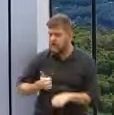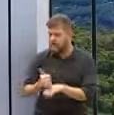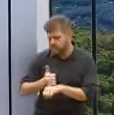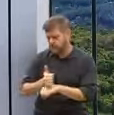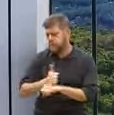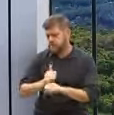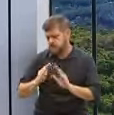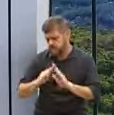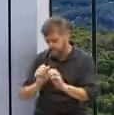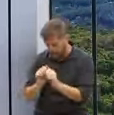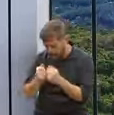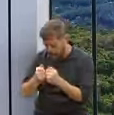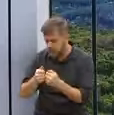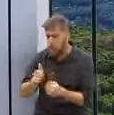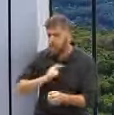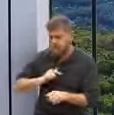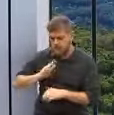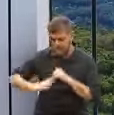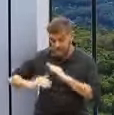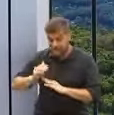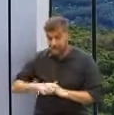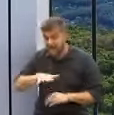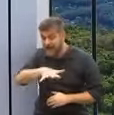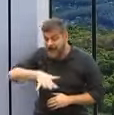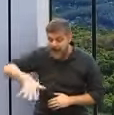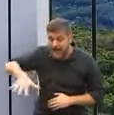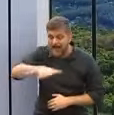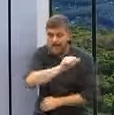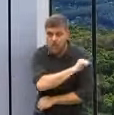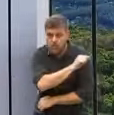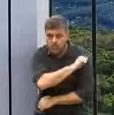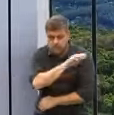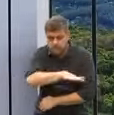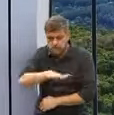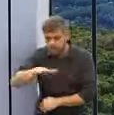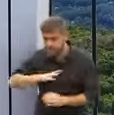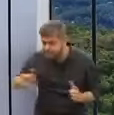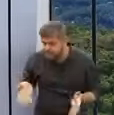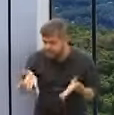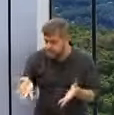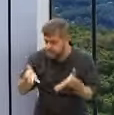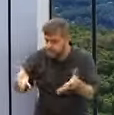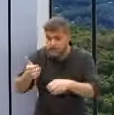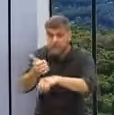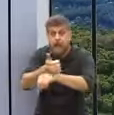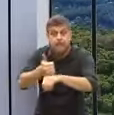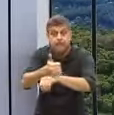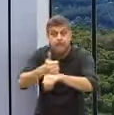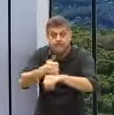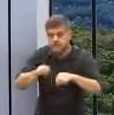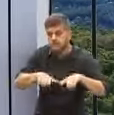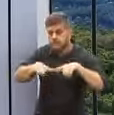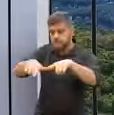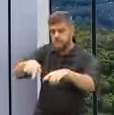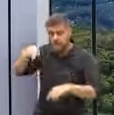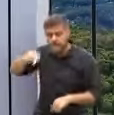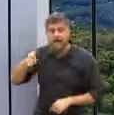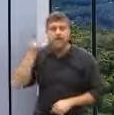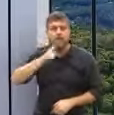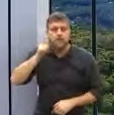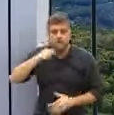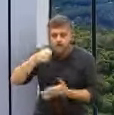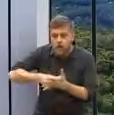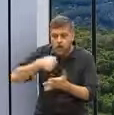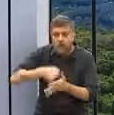desmerecendo o barbeiro, o padeiro, mas a gente precisa levar hoje para a rede mecanismo que estimule um jovem a se profissionalizar para